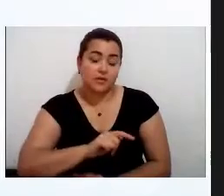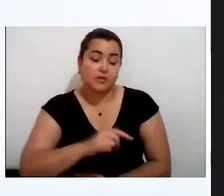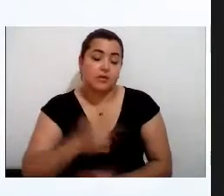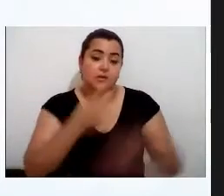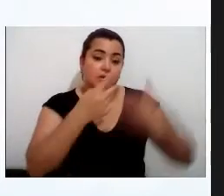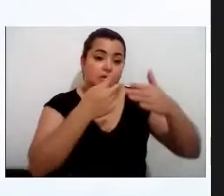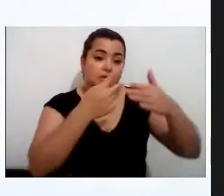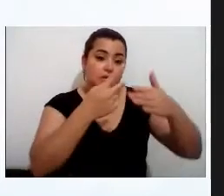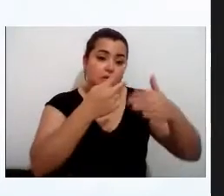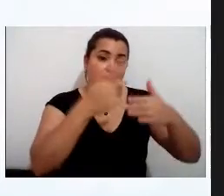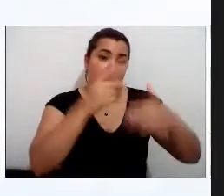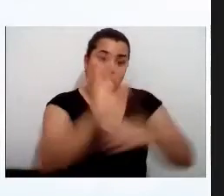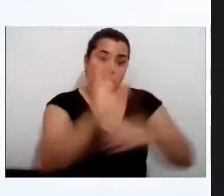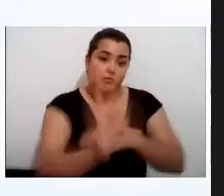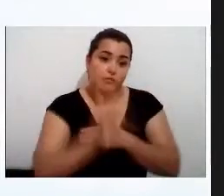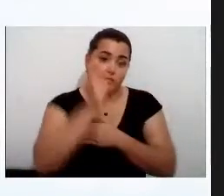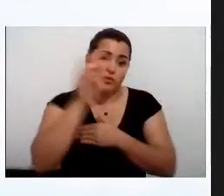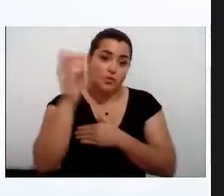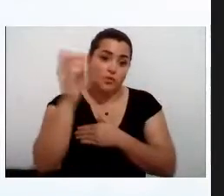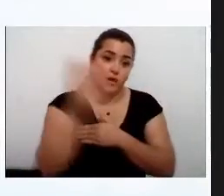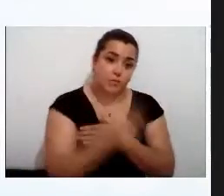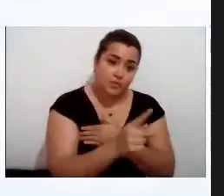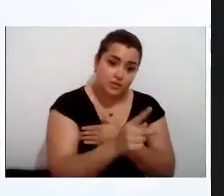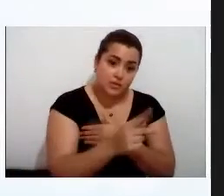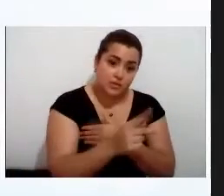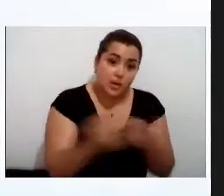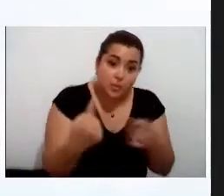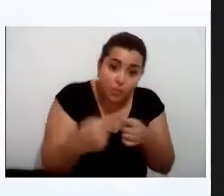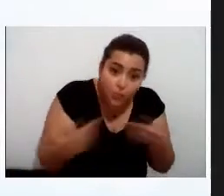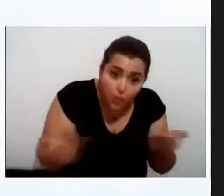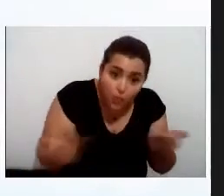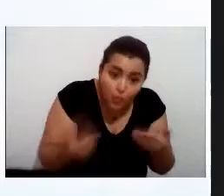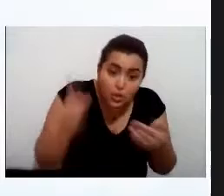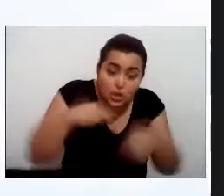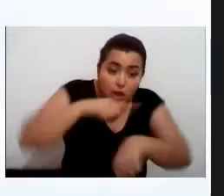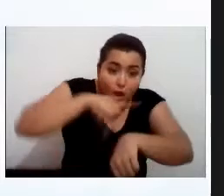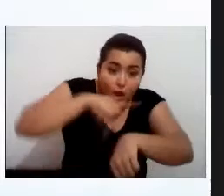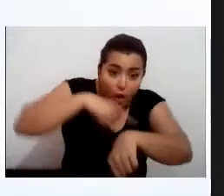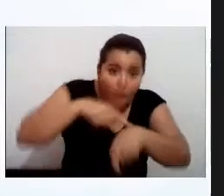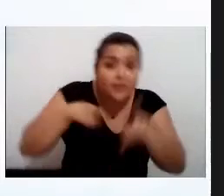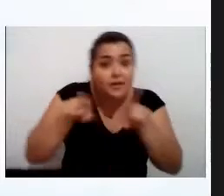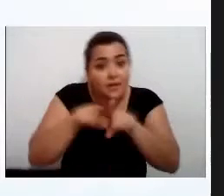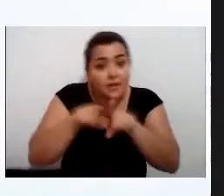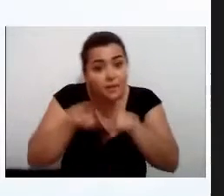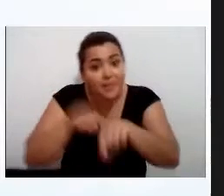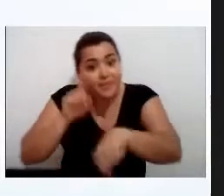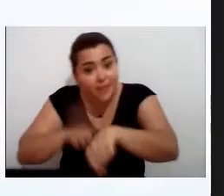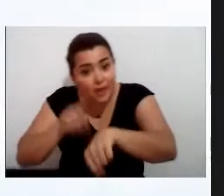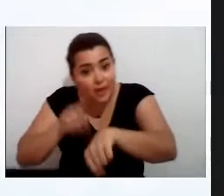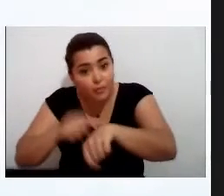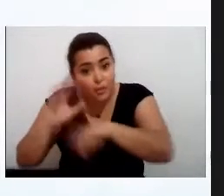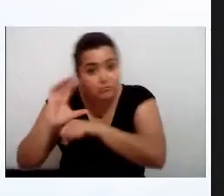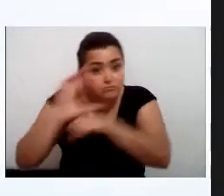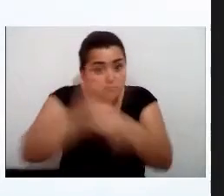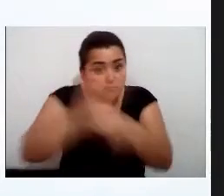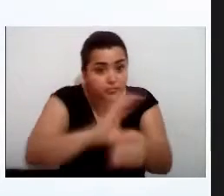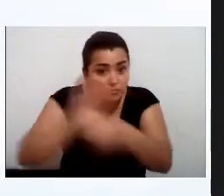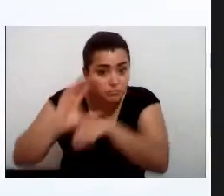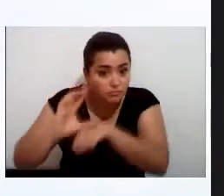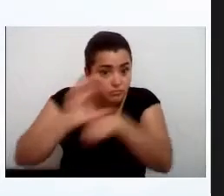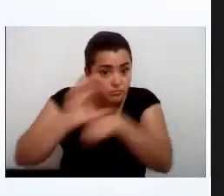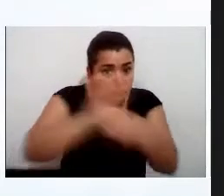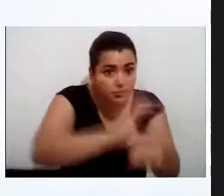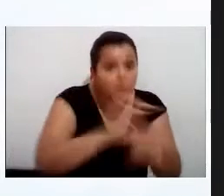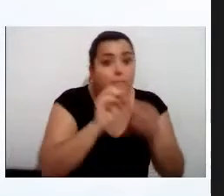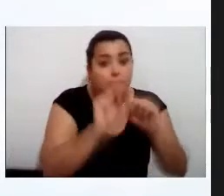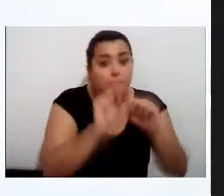possibilidade de se aposentar, porque a aposentadoria agora tem a regra da idade e o tempo de contribuição. Então, ele pode atingir a